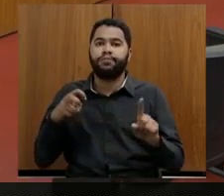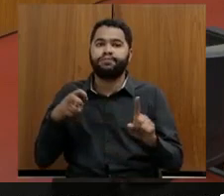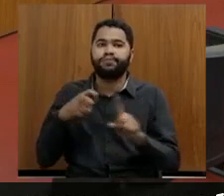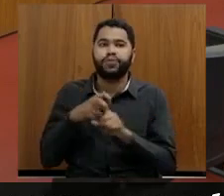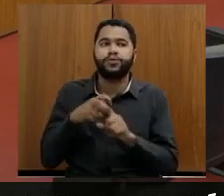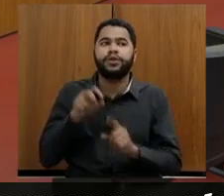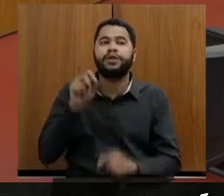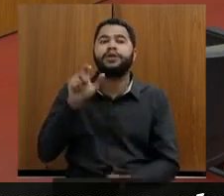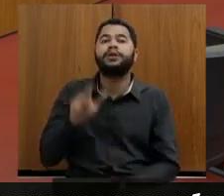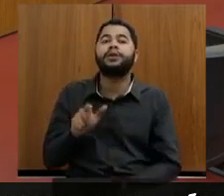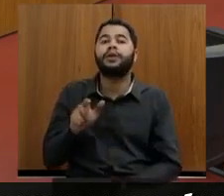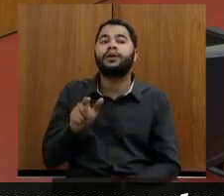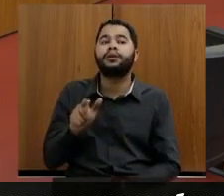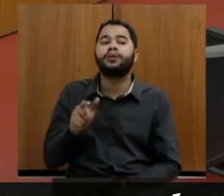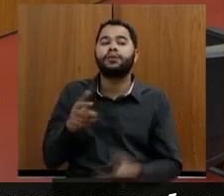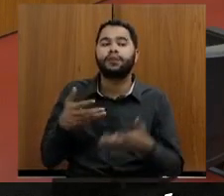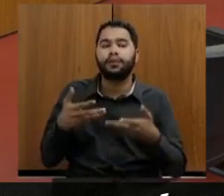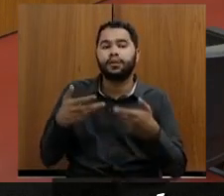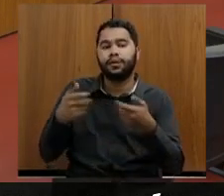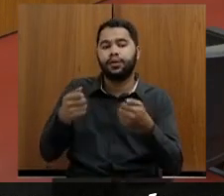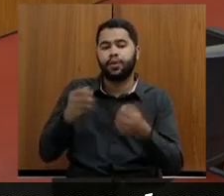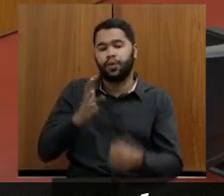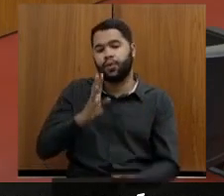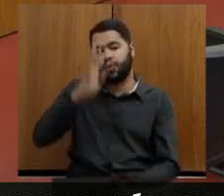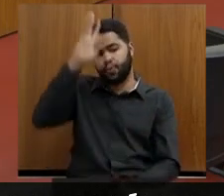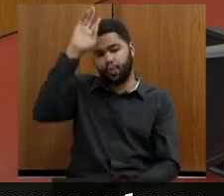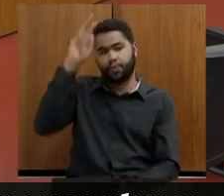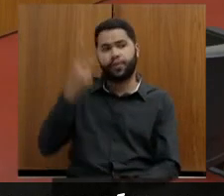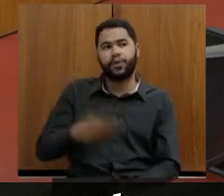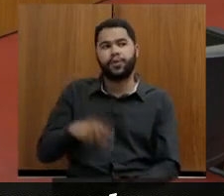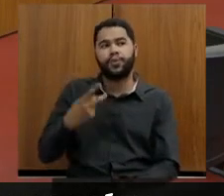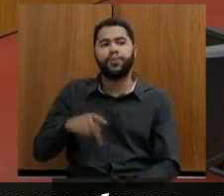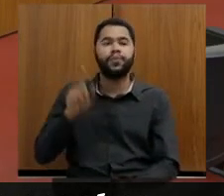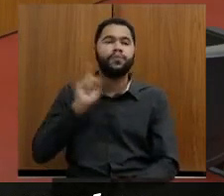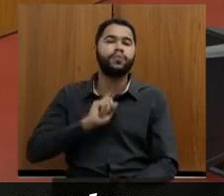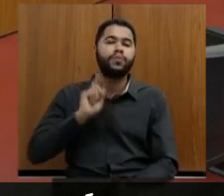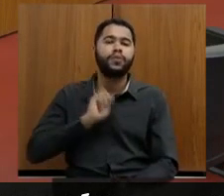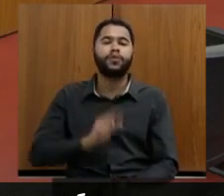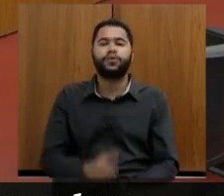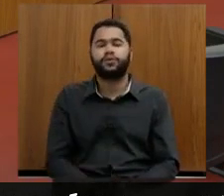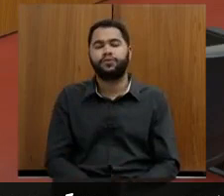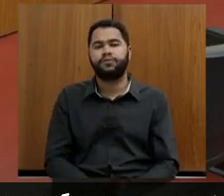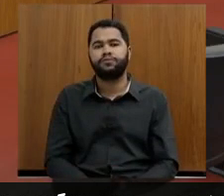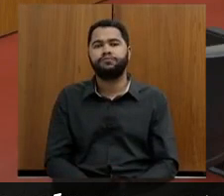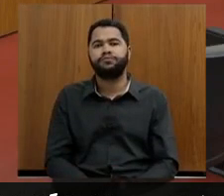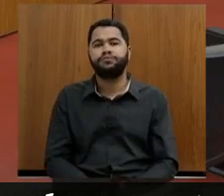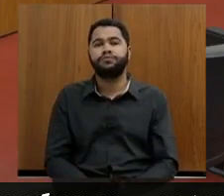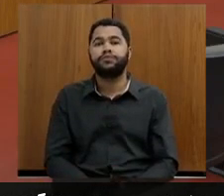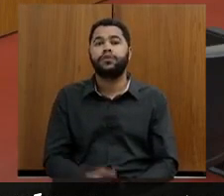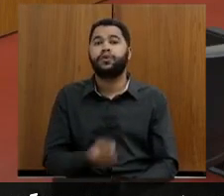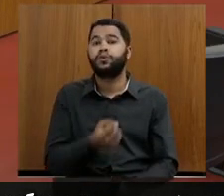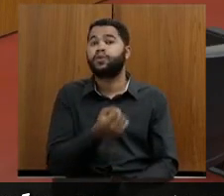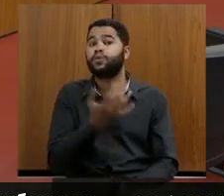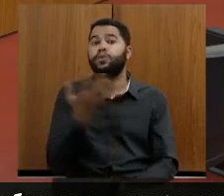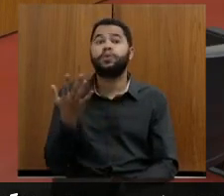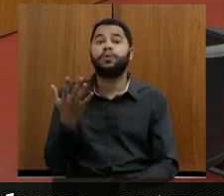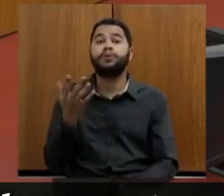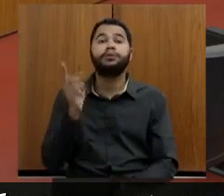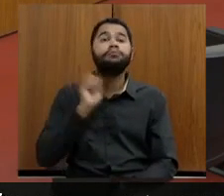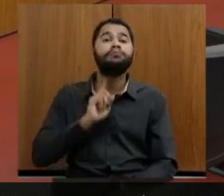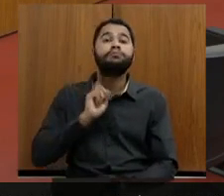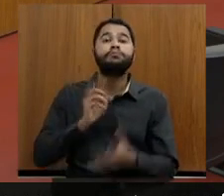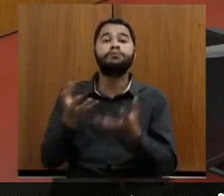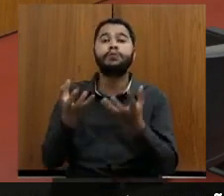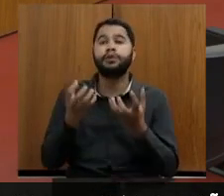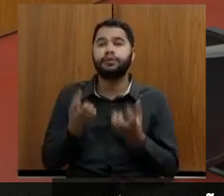tem que atendeu os Bombeiros Militares de Minas Gerais quanto que Minas Gerais recebe por